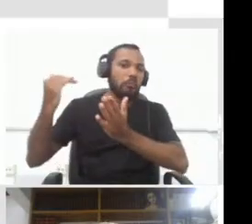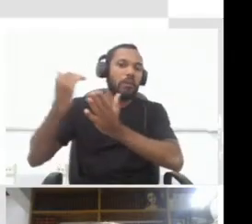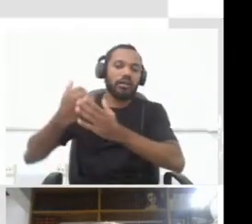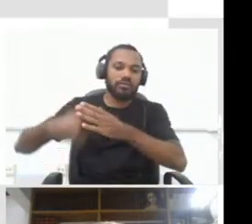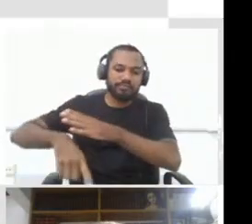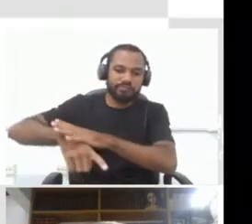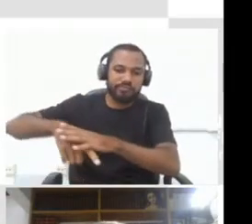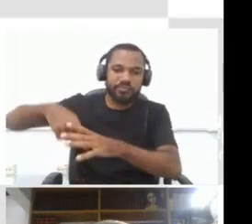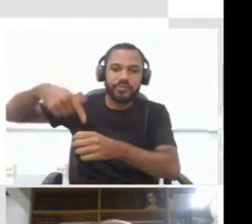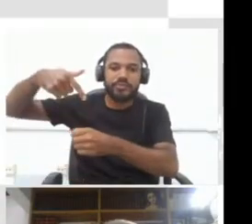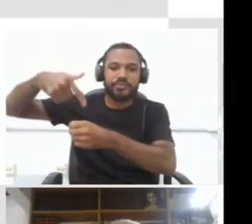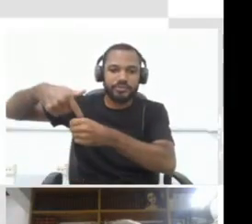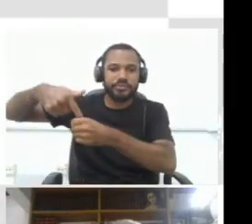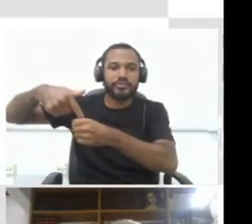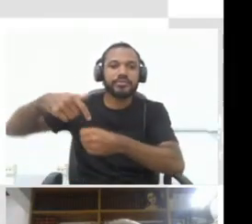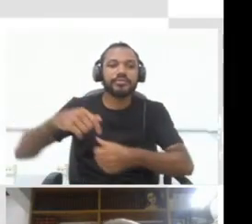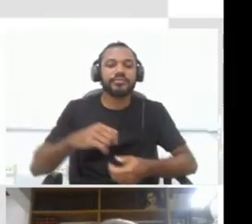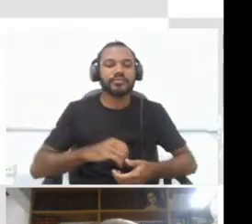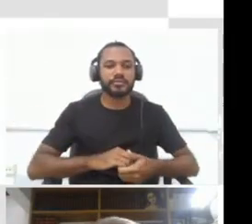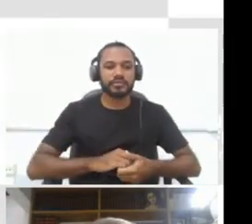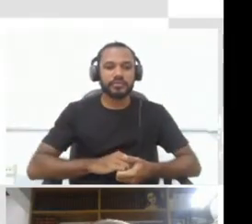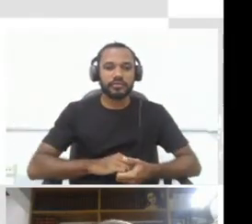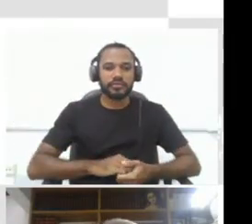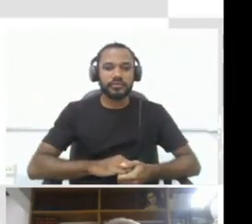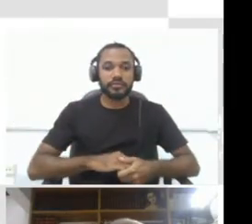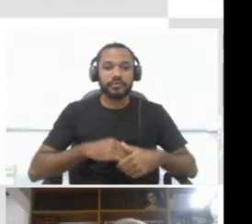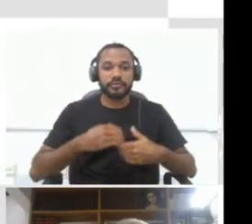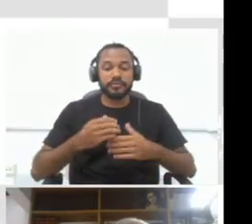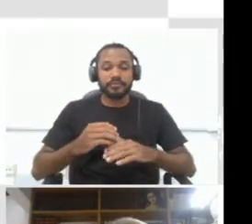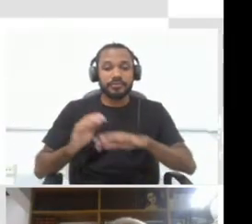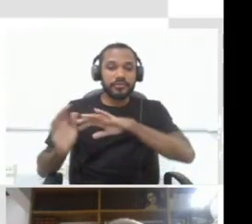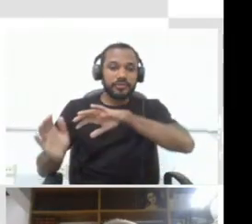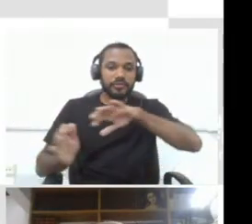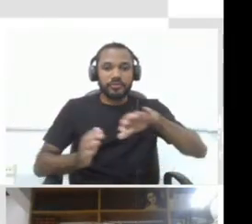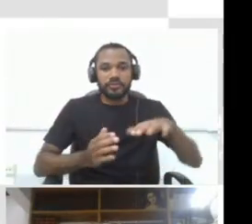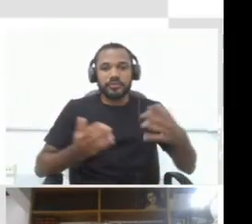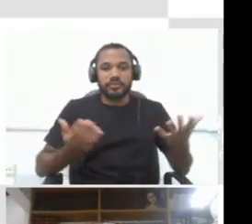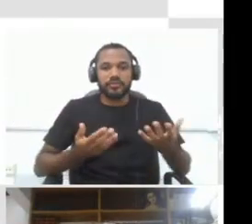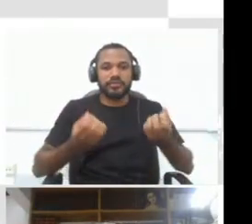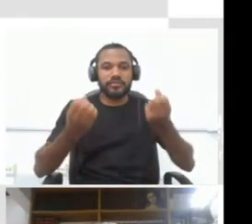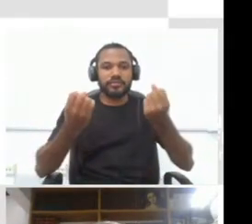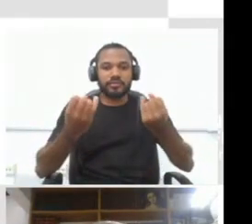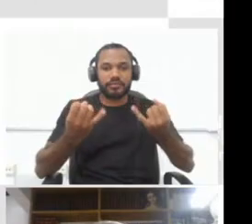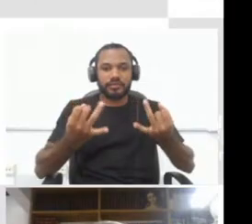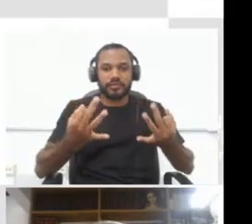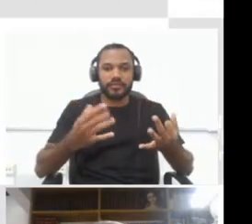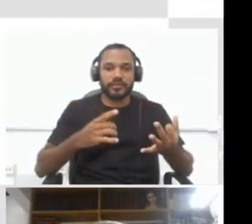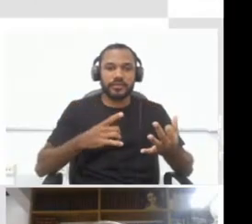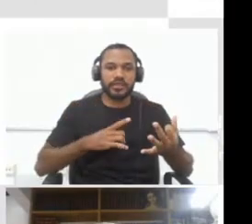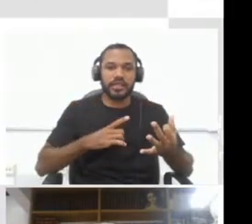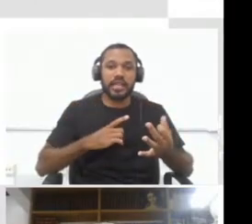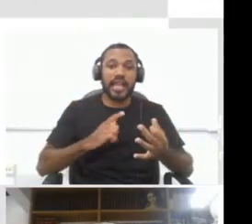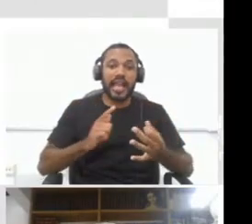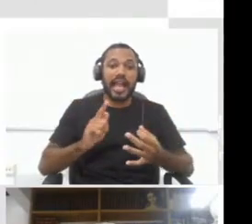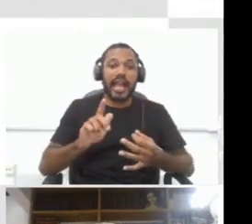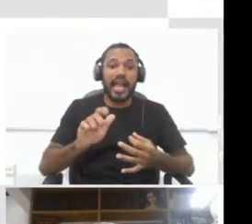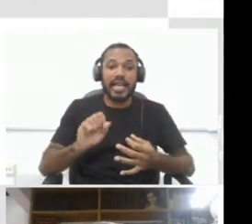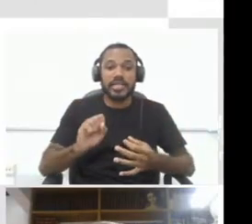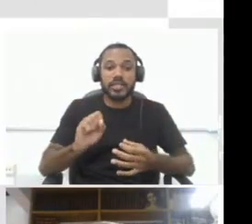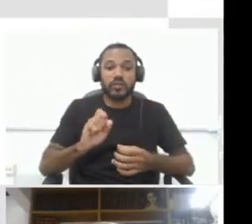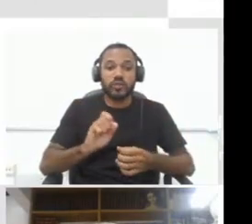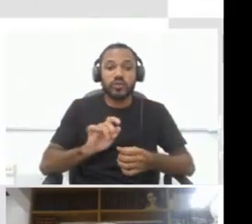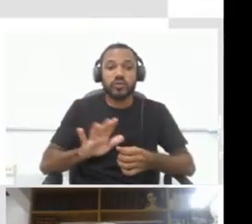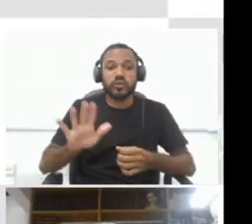2020 a 2022. Falemos da curva ascendente das emissões globais de gases de efeito estufa, e aí vocês percebem